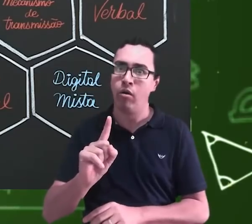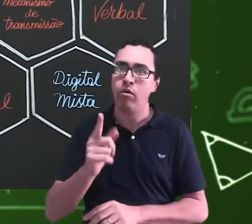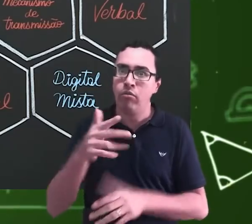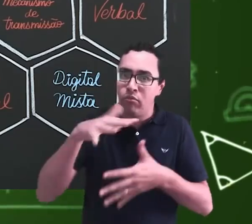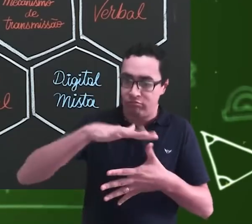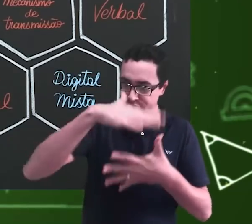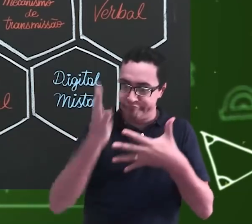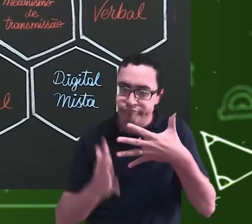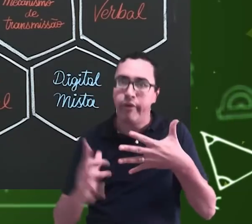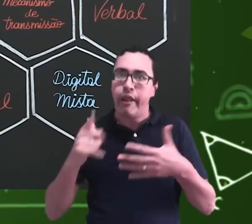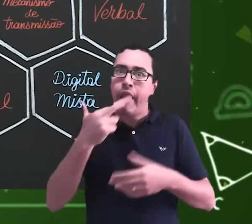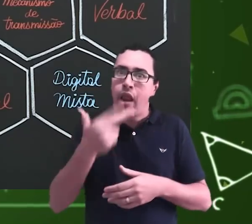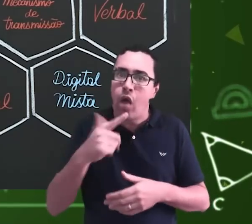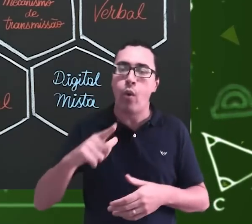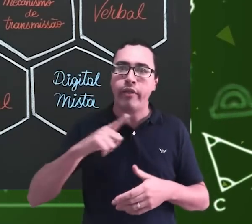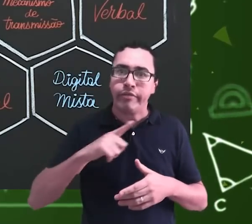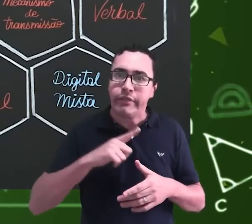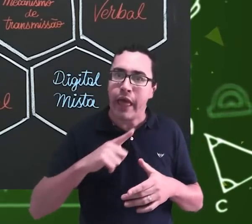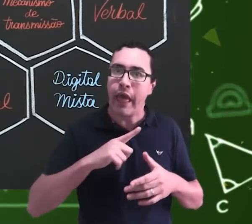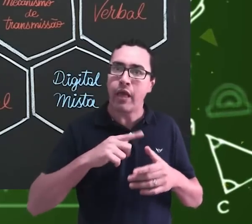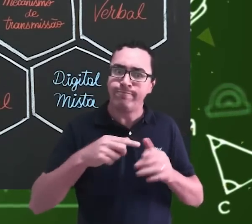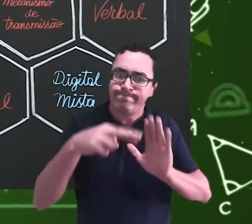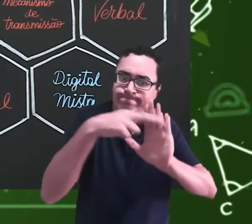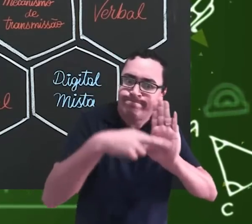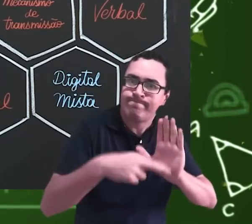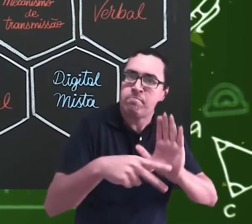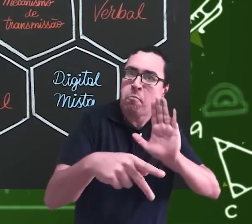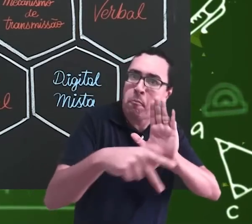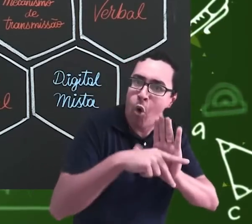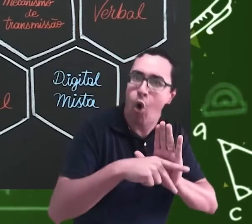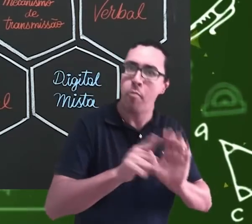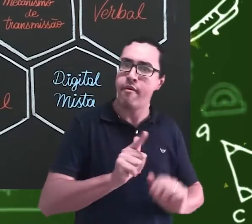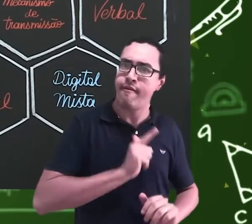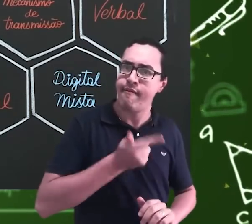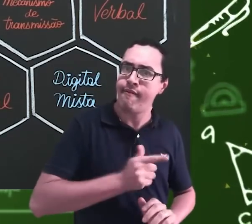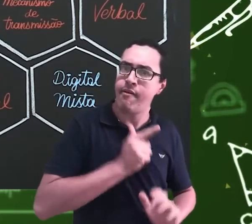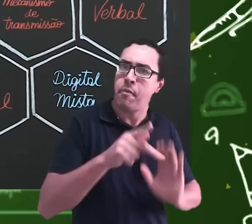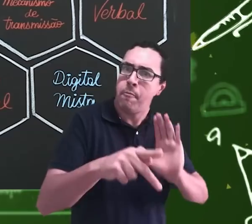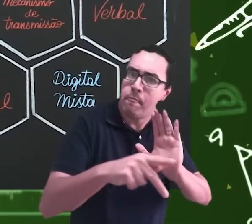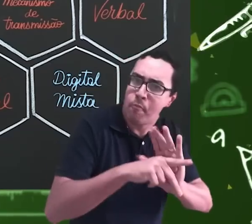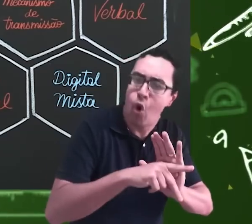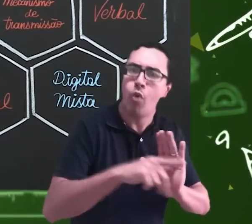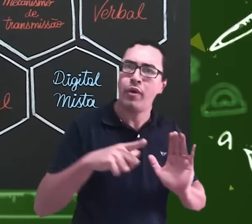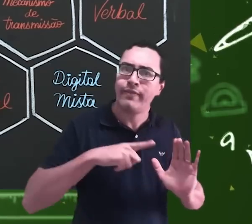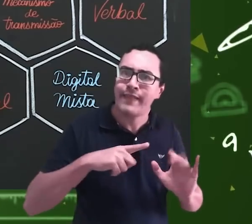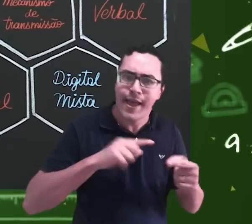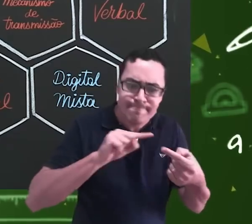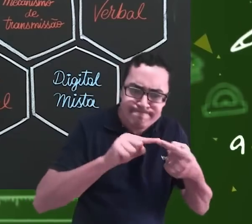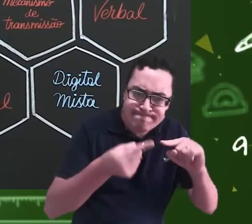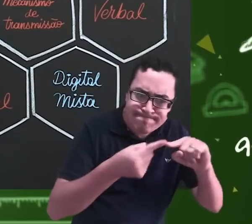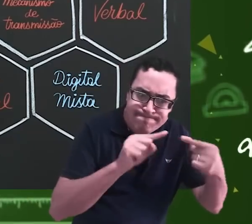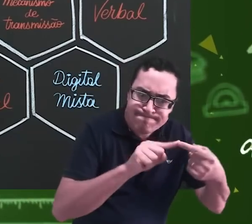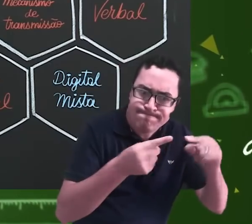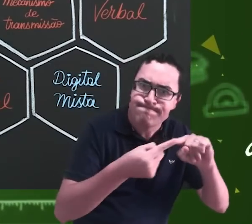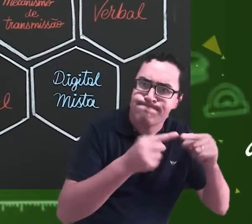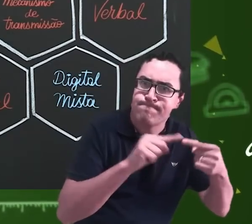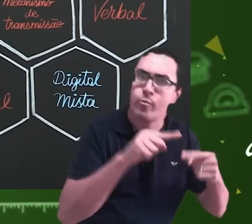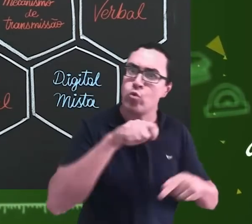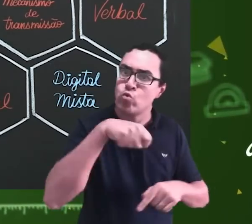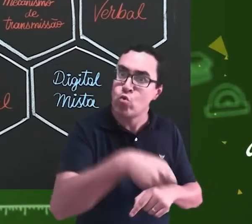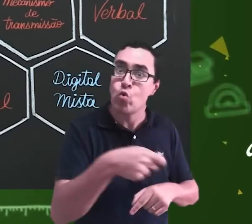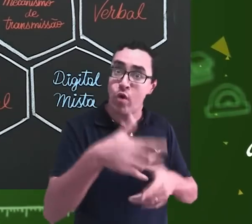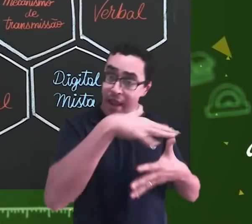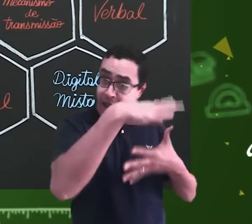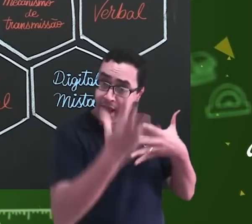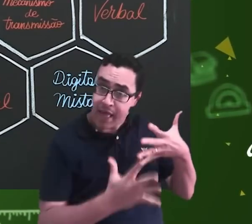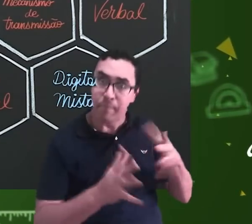a sua complexidade, ela também tem a sua gramática própria, ela também é regida por determinados mecanismos que tornam a Libras tão especial quanto a